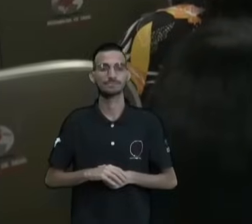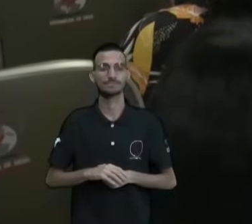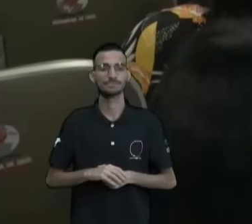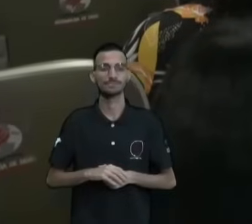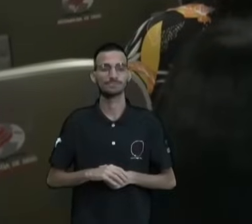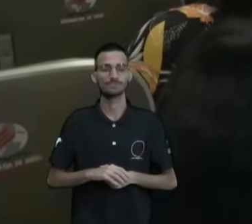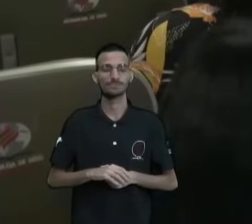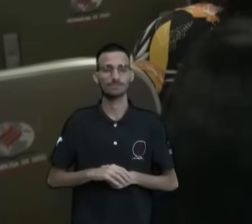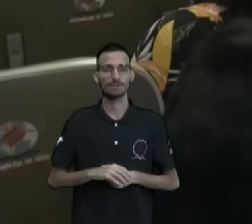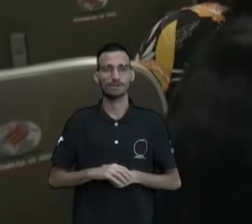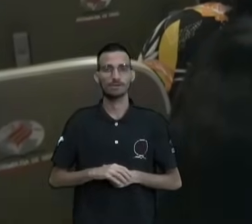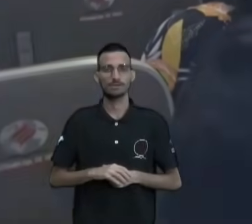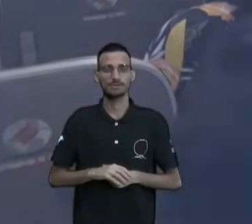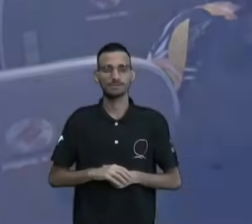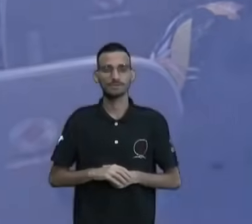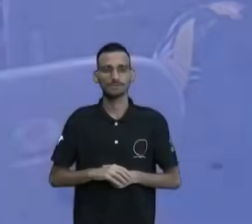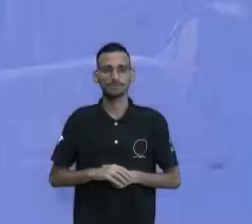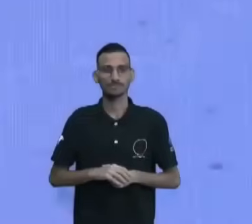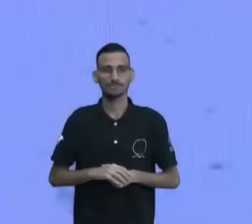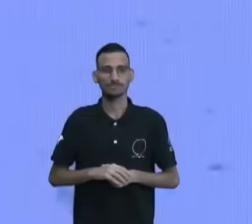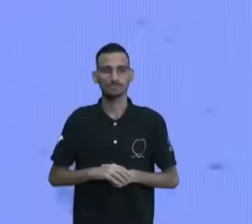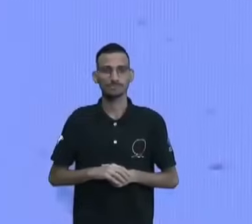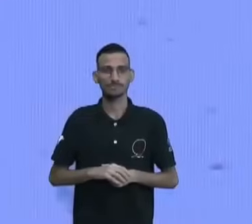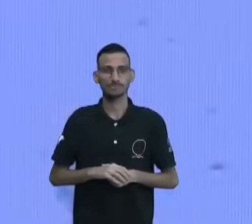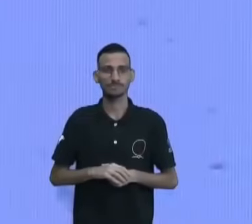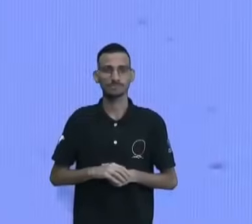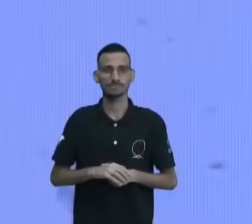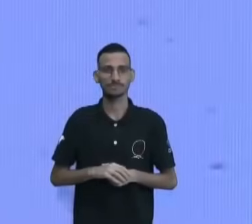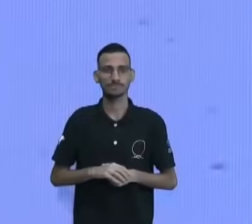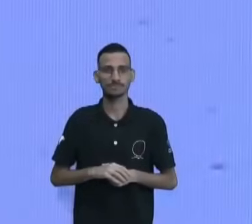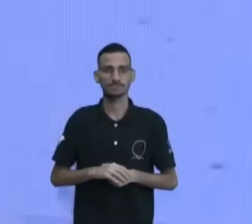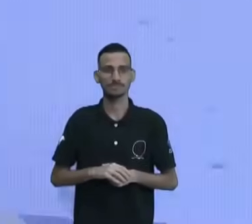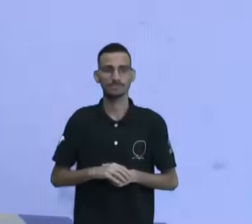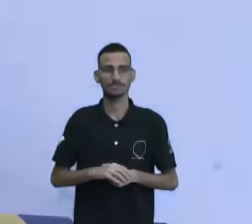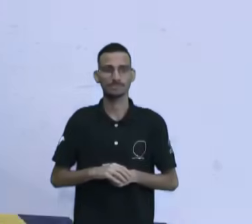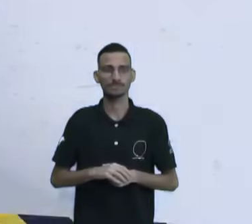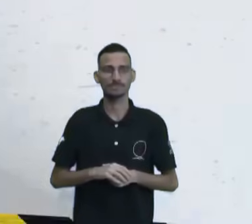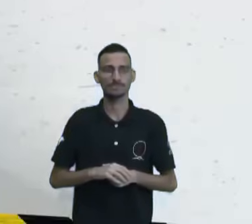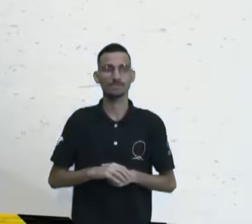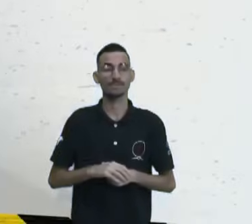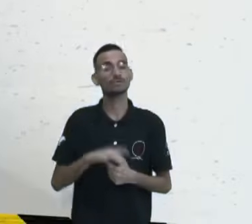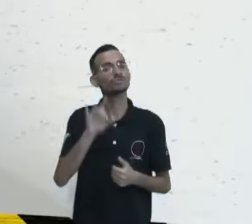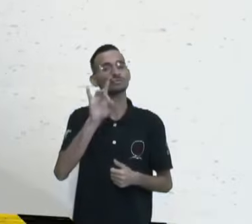eles julgam possuir a verdade do Evangelho